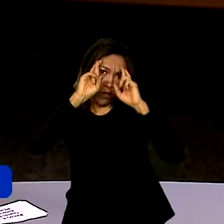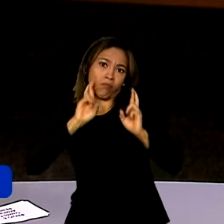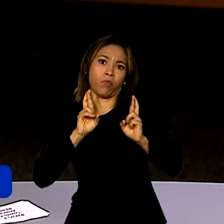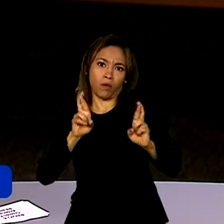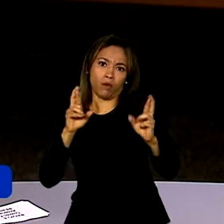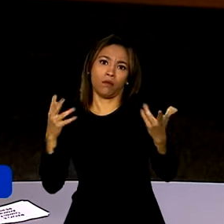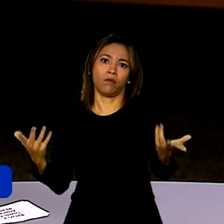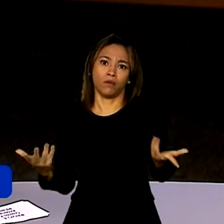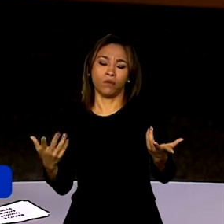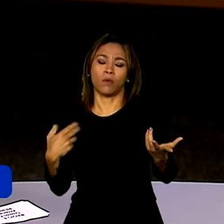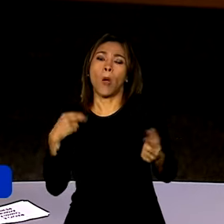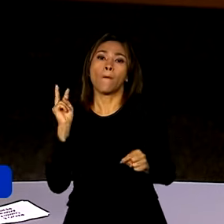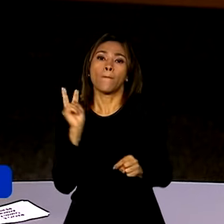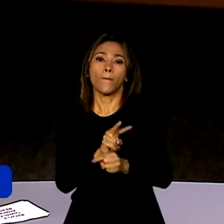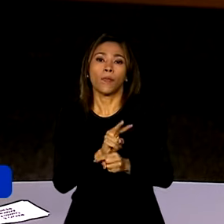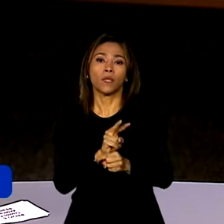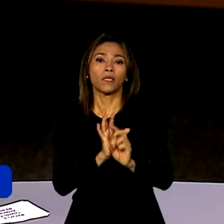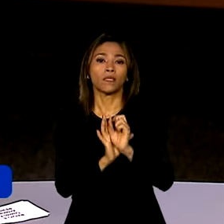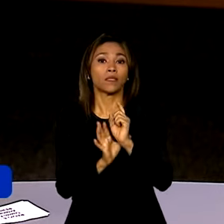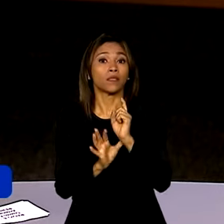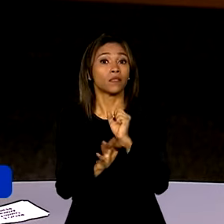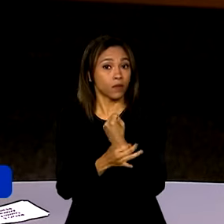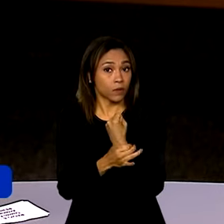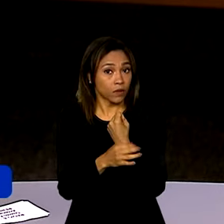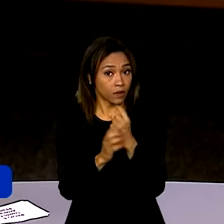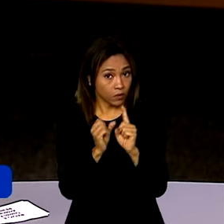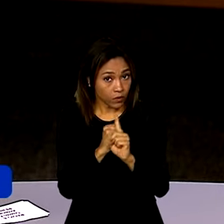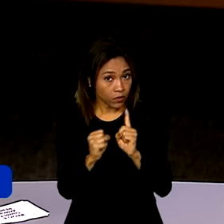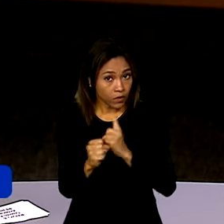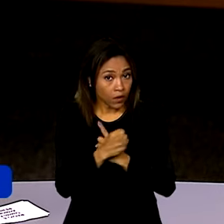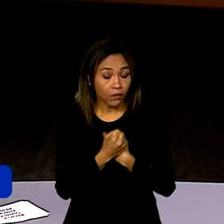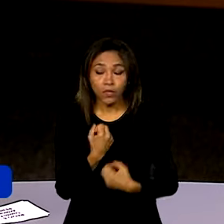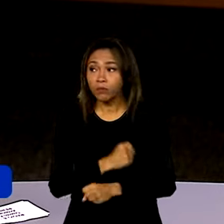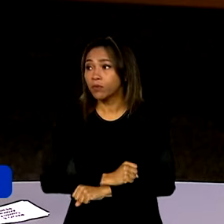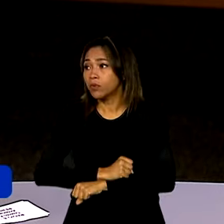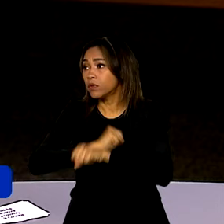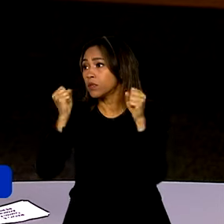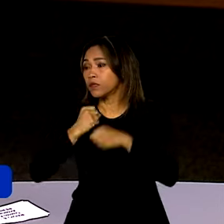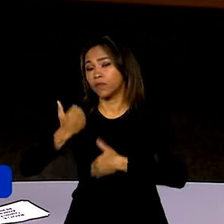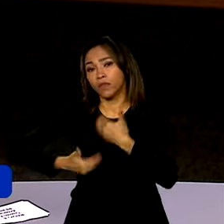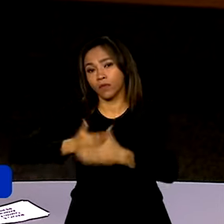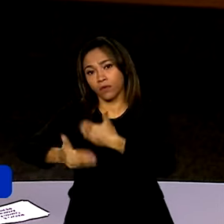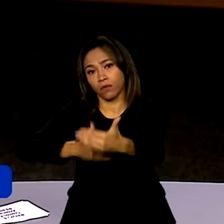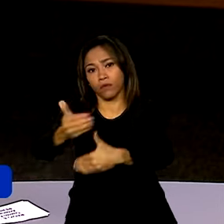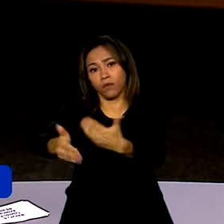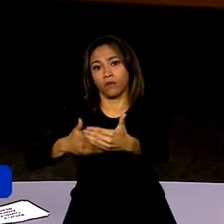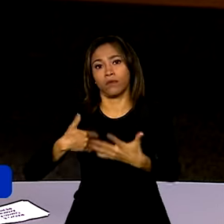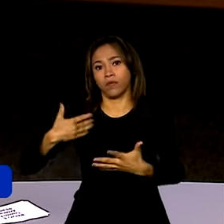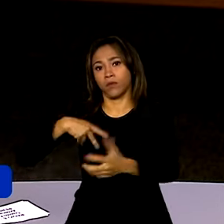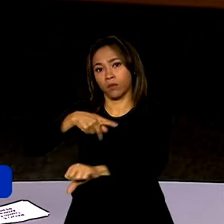dignas de trabalho, proteção social, vai ser impossível e inviável o desenvolvimento do país e a superação dos problemas que o país tem.